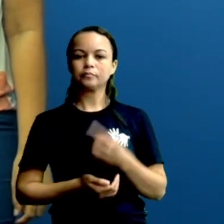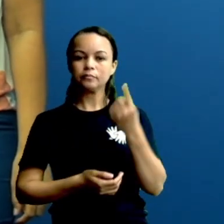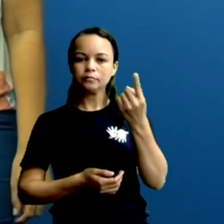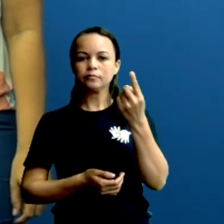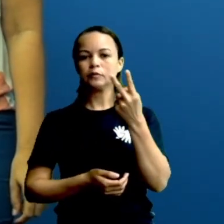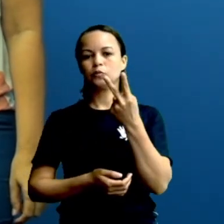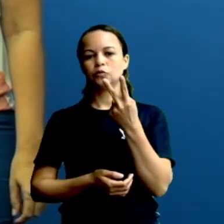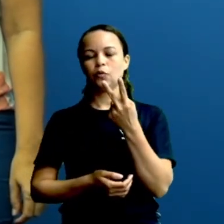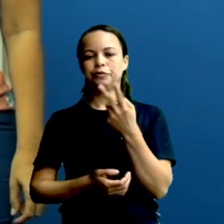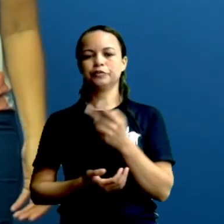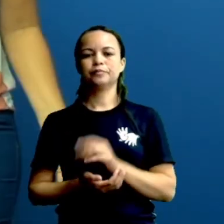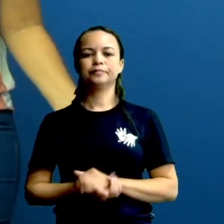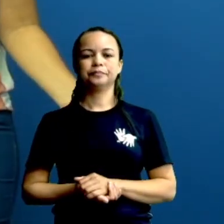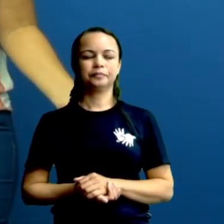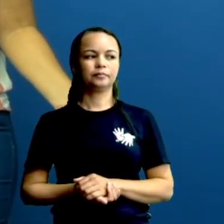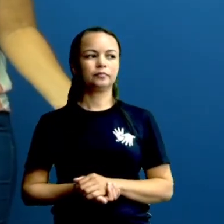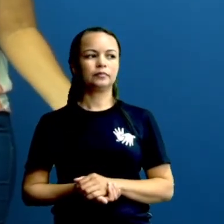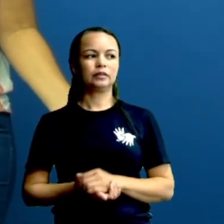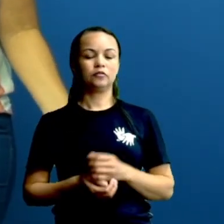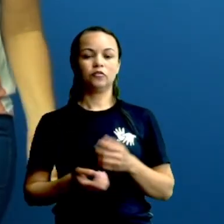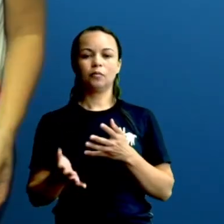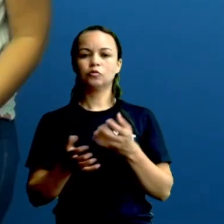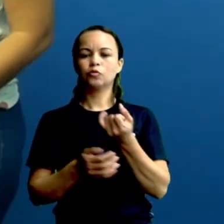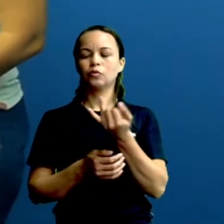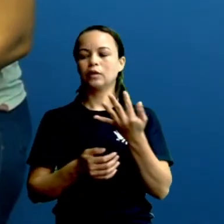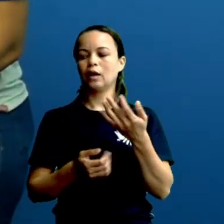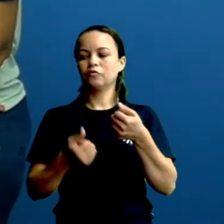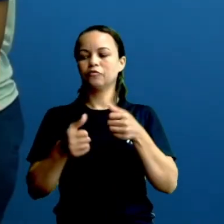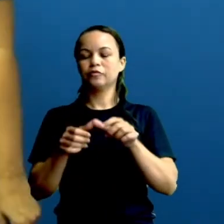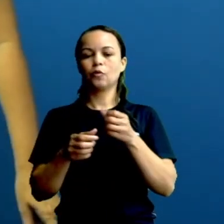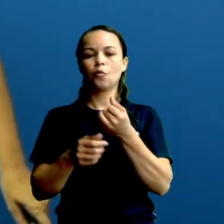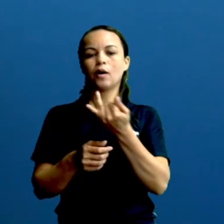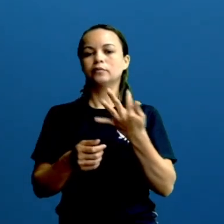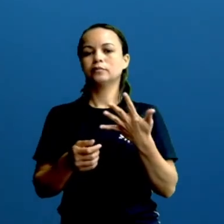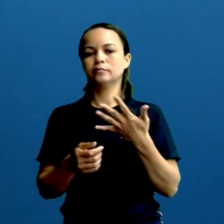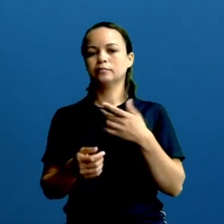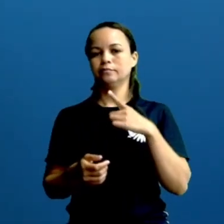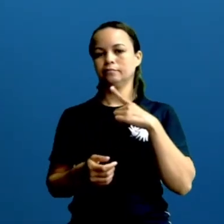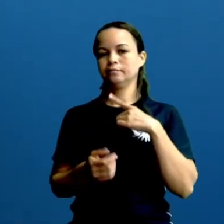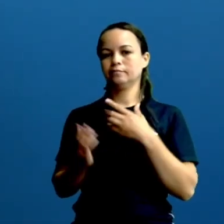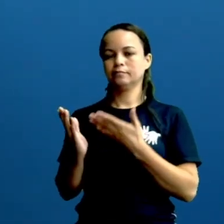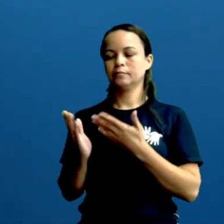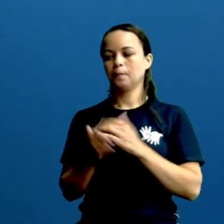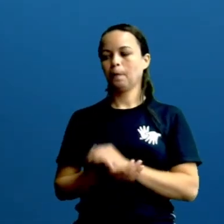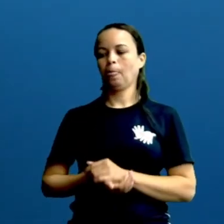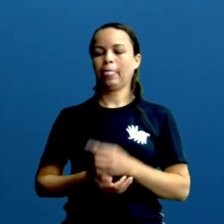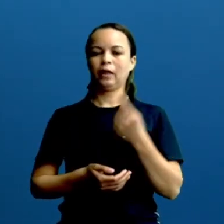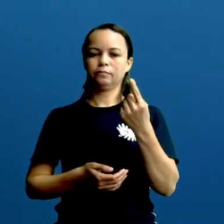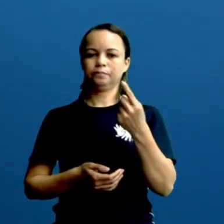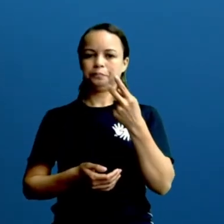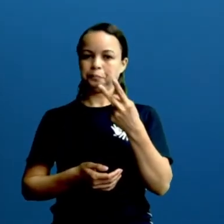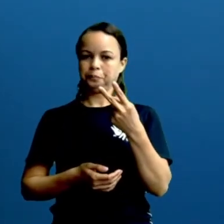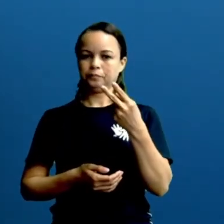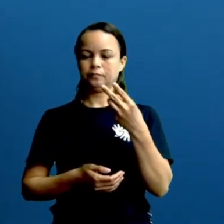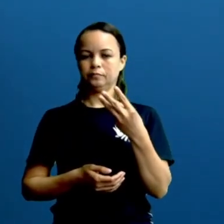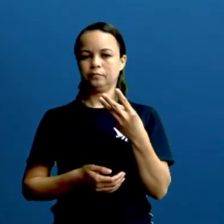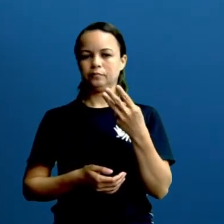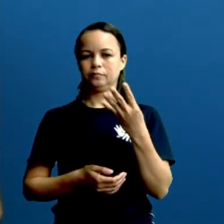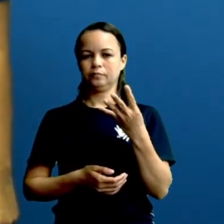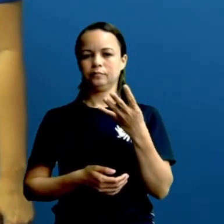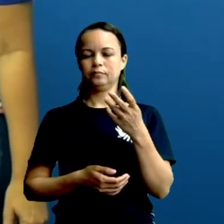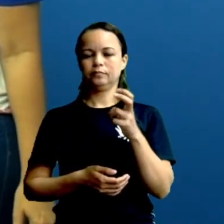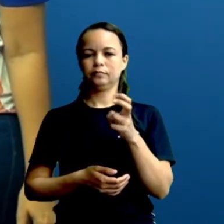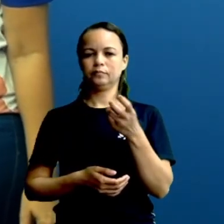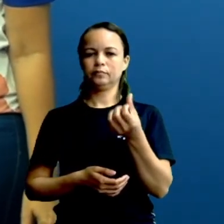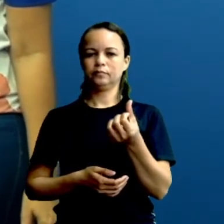1, 2. Vamos contar quantos ficaram? 1, 2, 3,